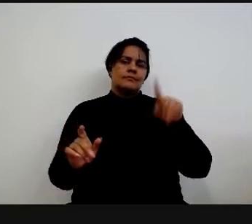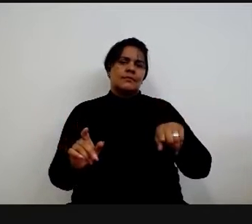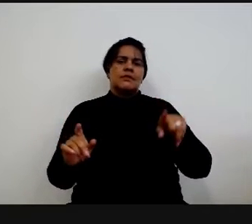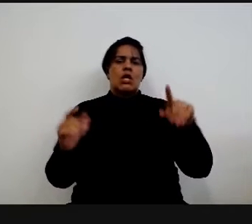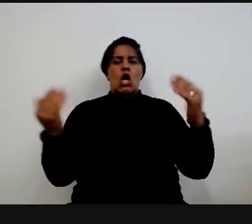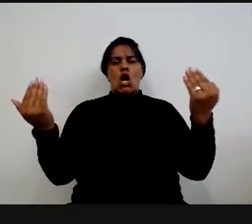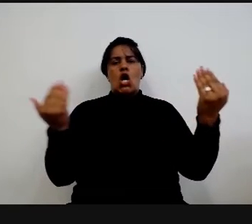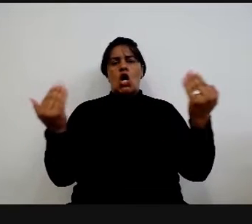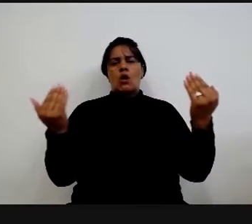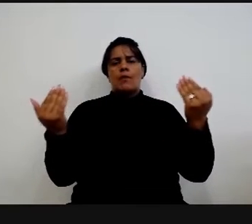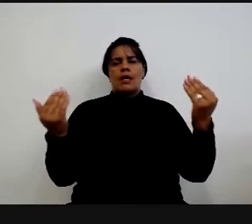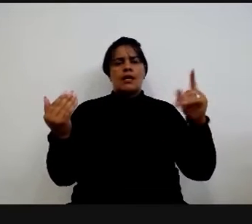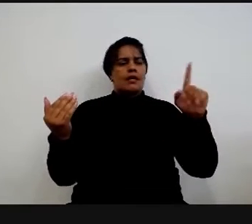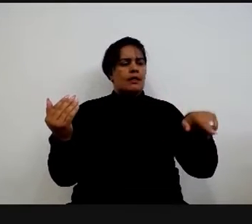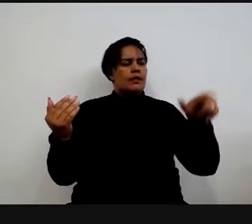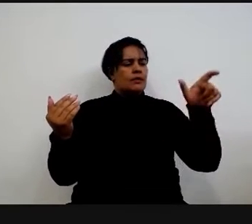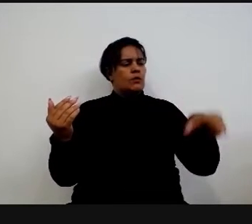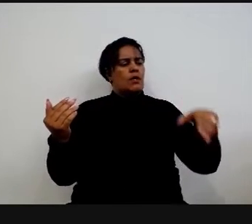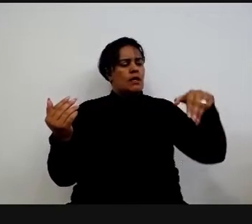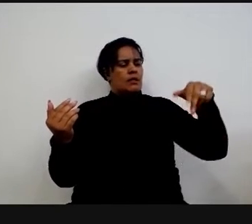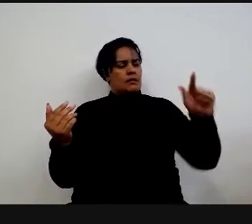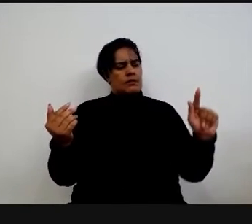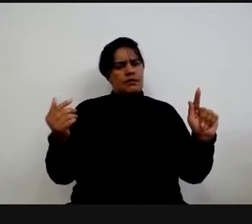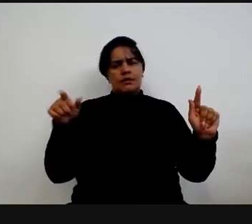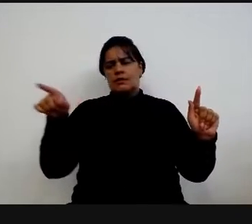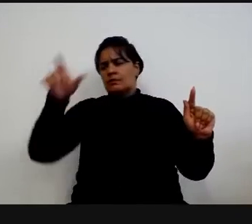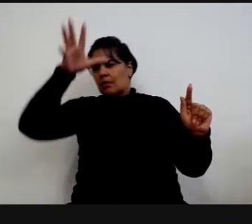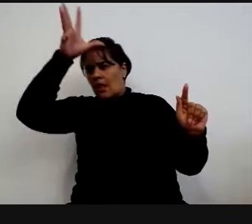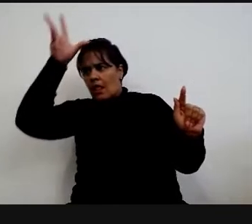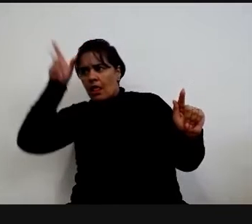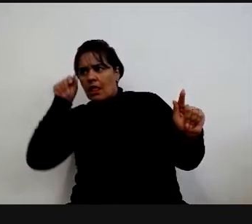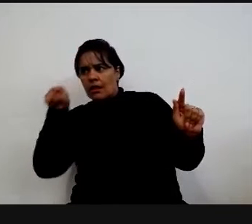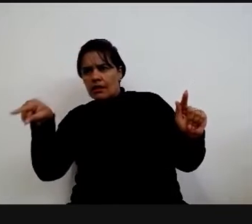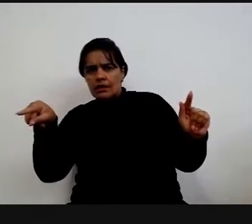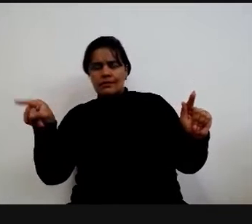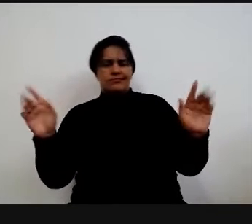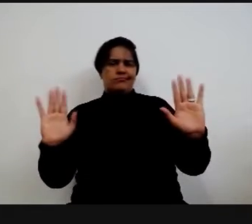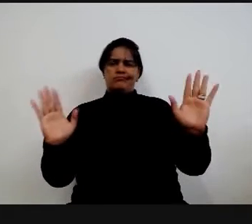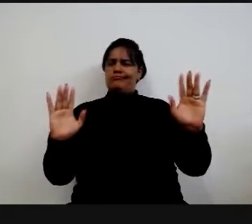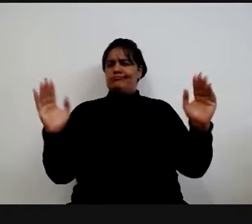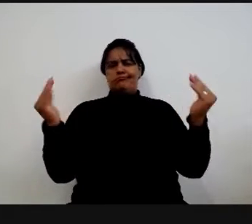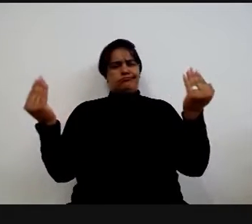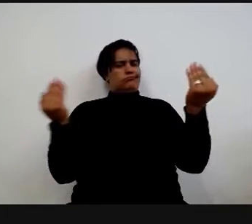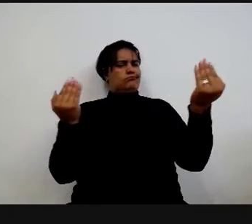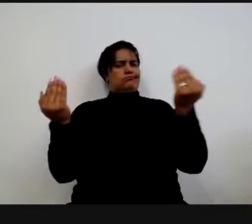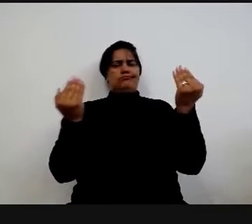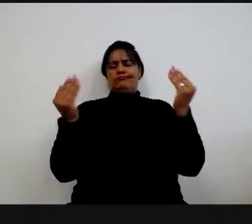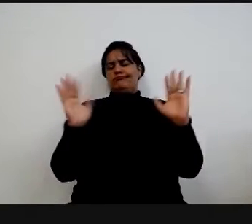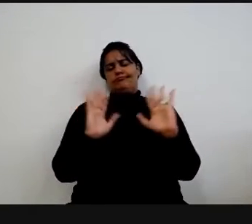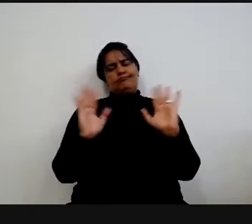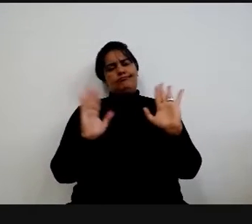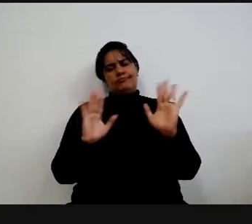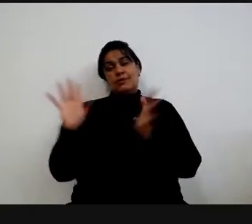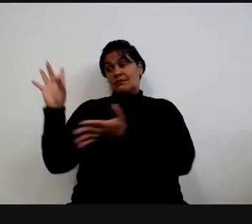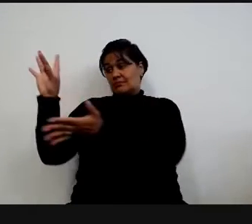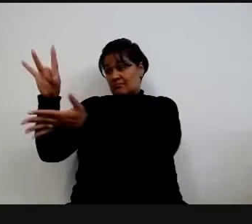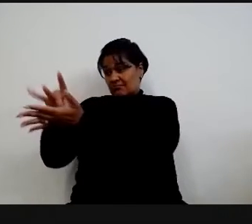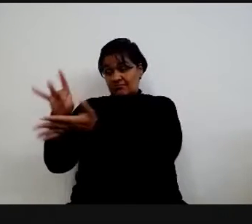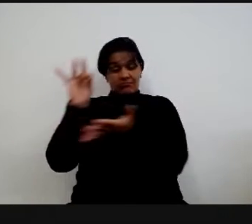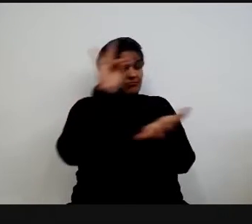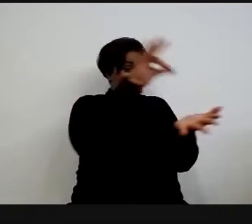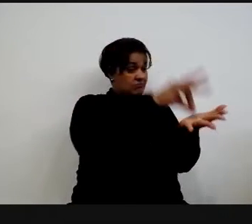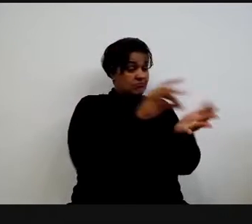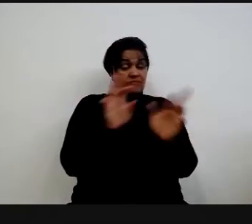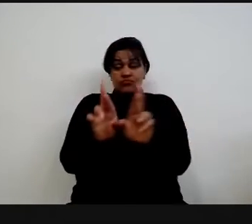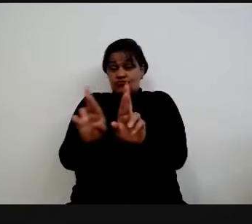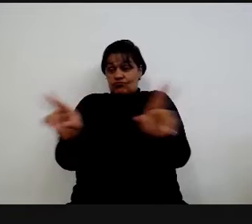escola de Juiz de Fora com uma escola lá do interior do Amazonas. É outra realidade. A gente tem que aceitar o que é que eles têm lá, qual é